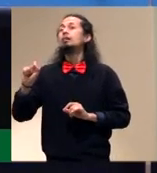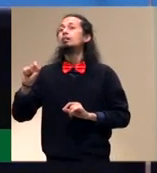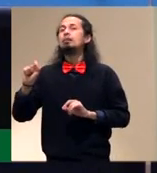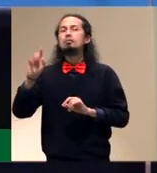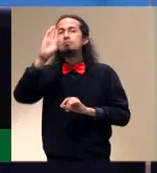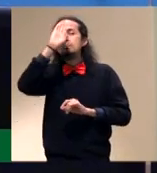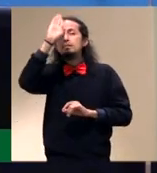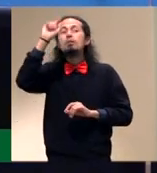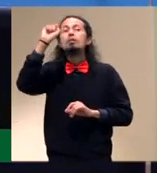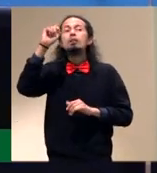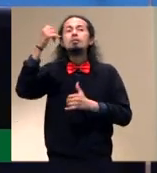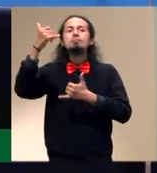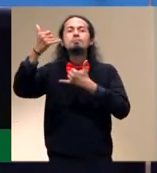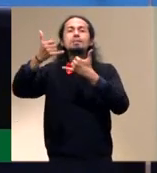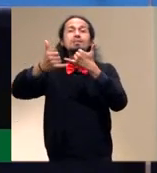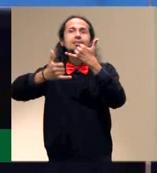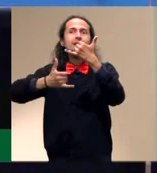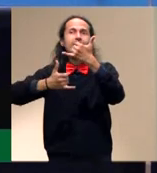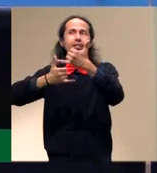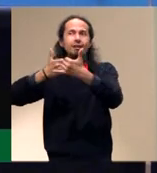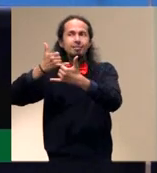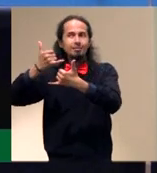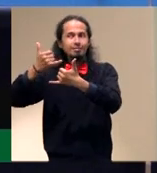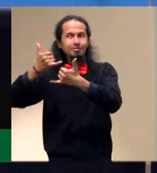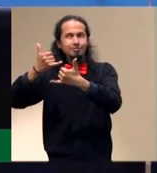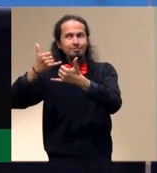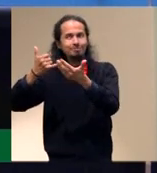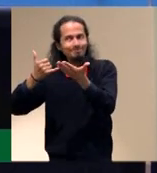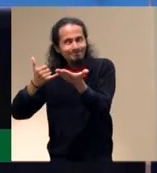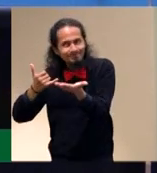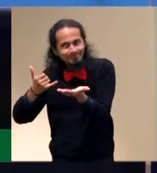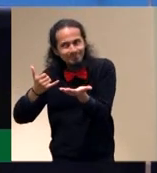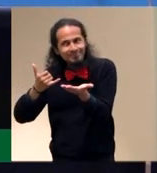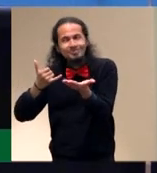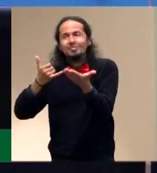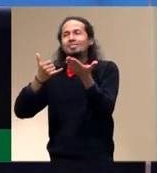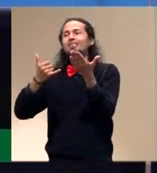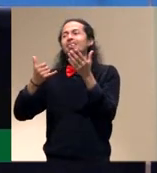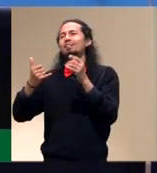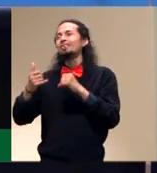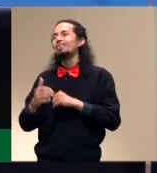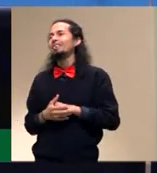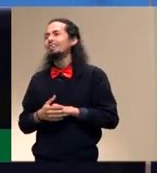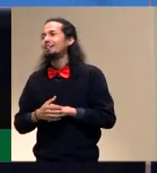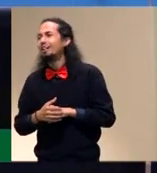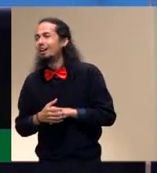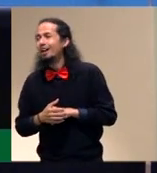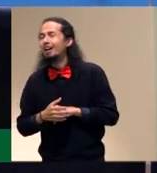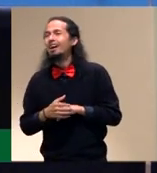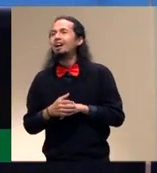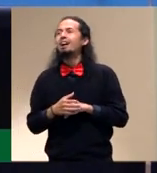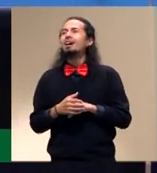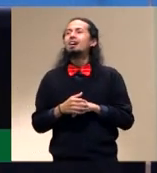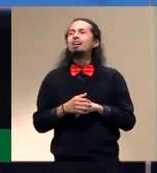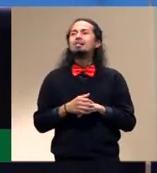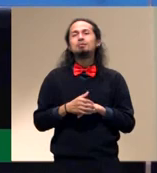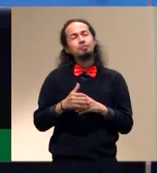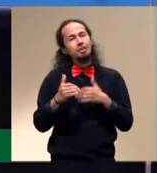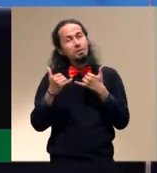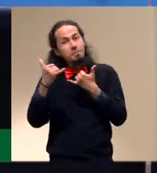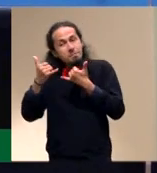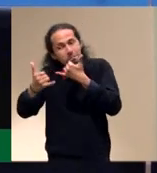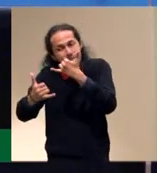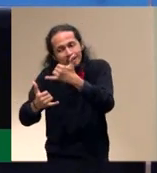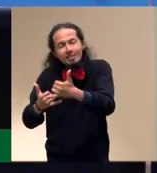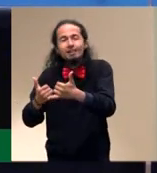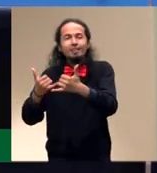brincadeira. Deixo para vocês só urar no final, que é para não errar. É a brincadeira. Então, a